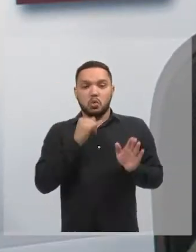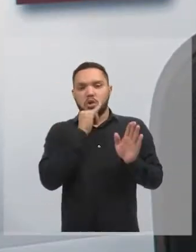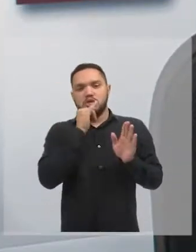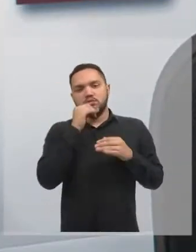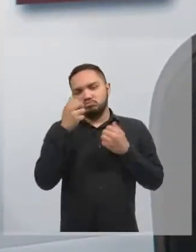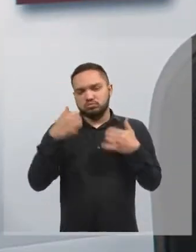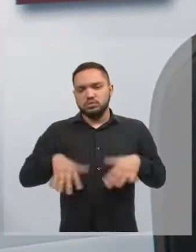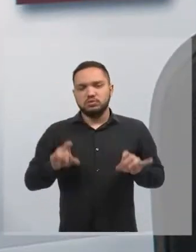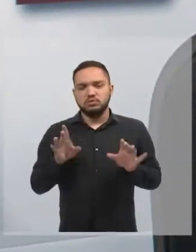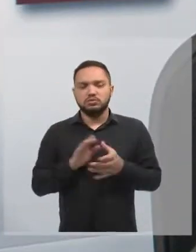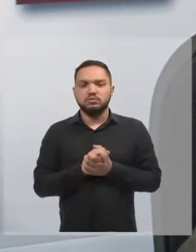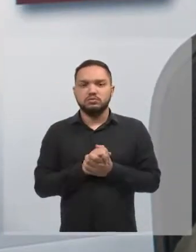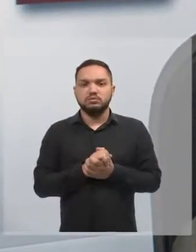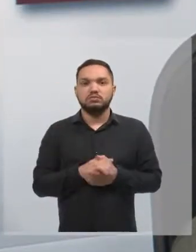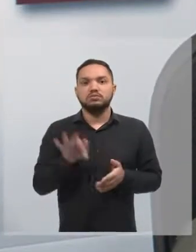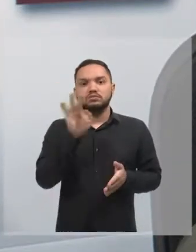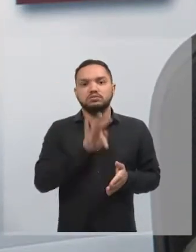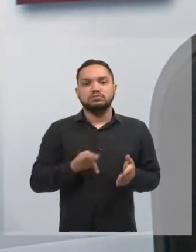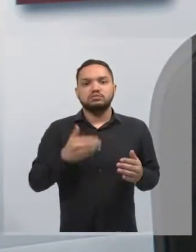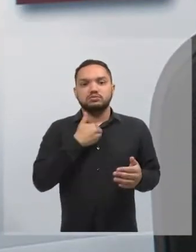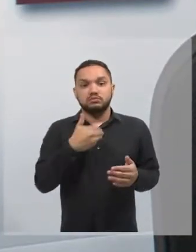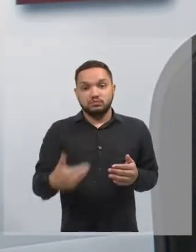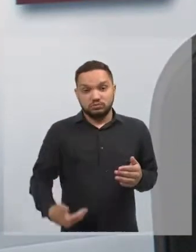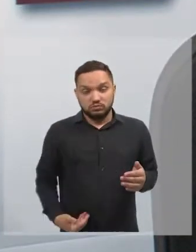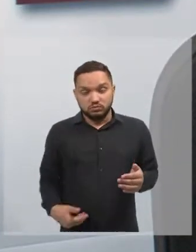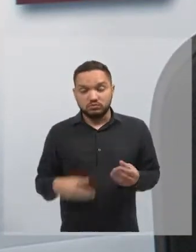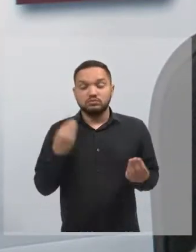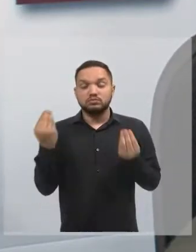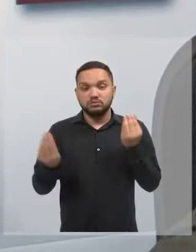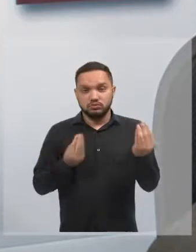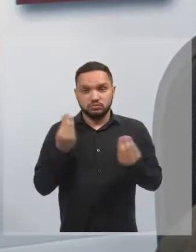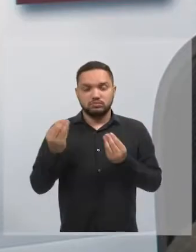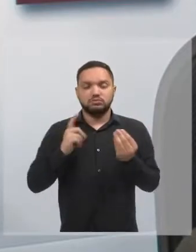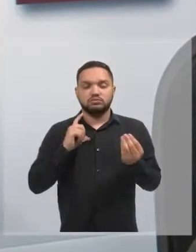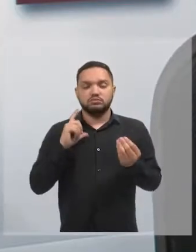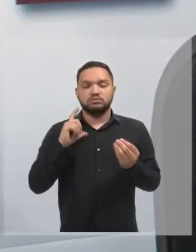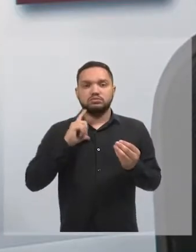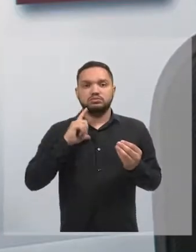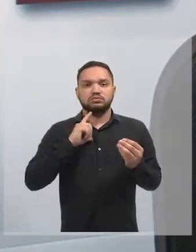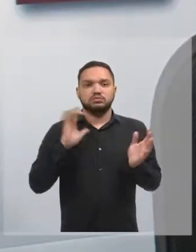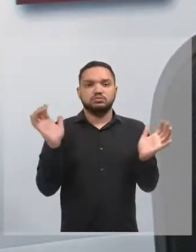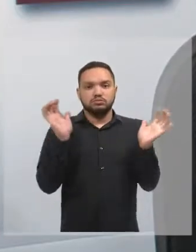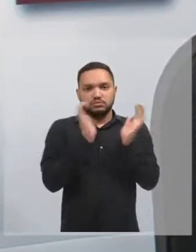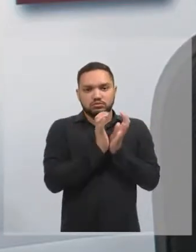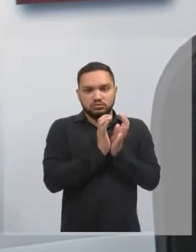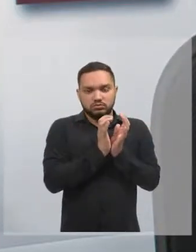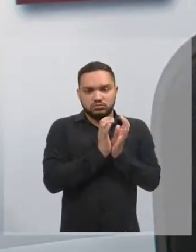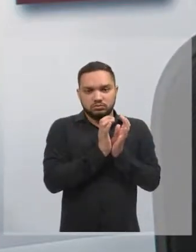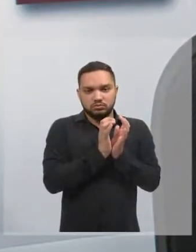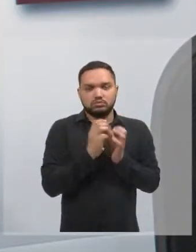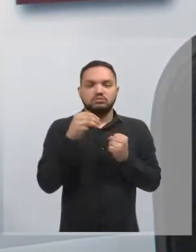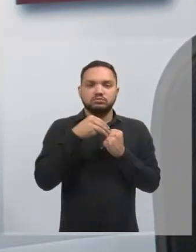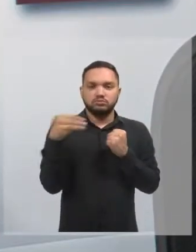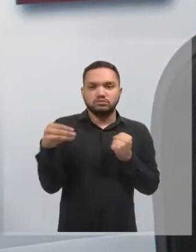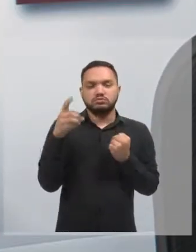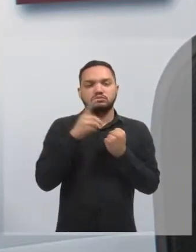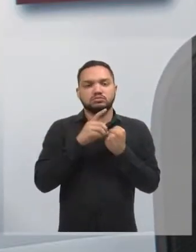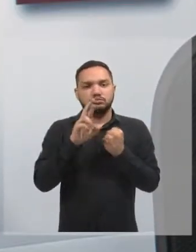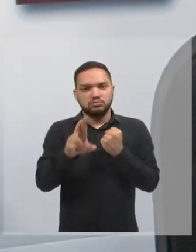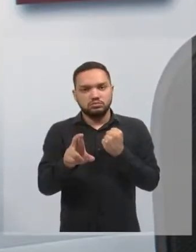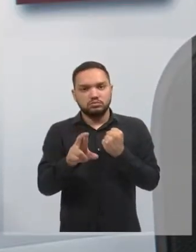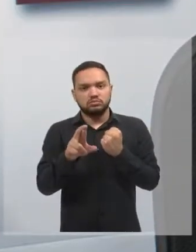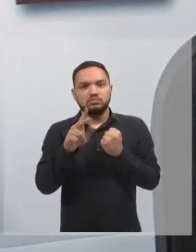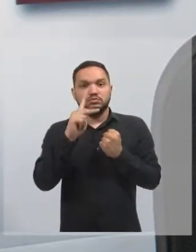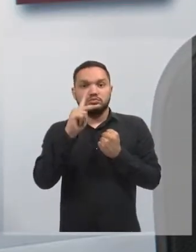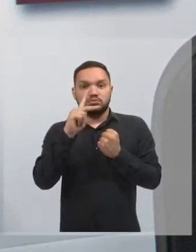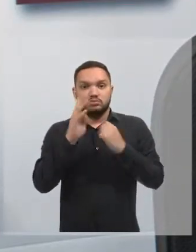só um exemplo. Na universidade pública, o que é que vai acontecer? Setores como de excelência, de mestrado,